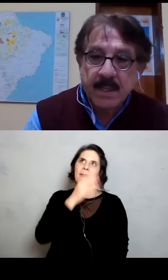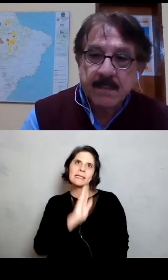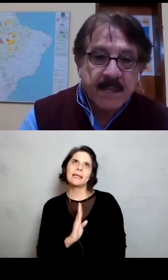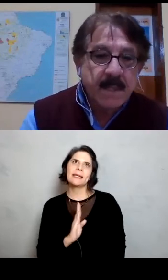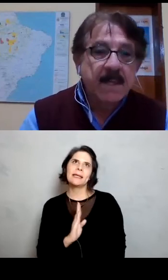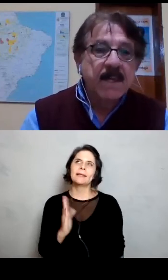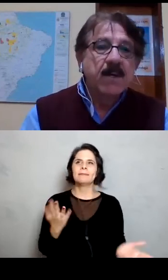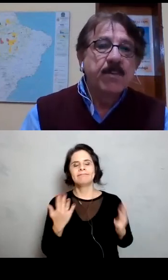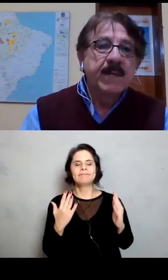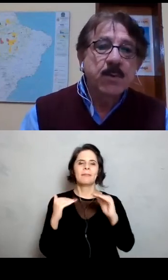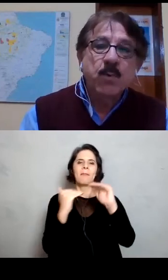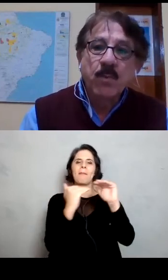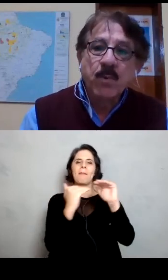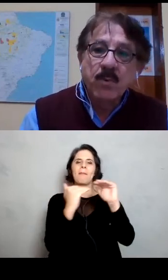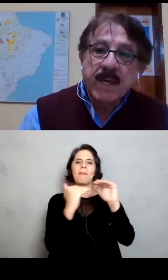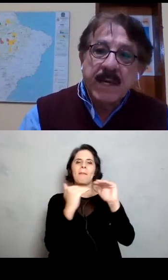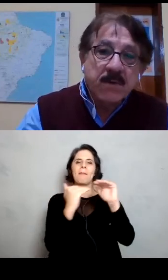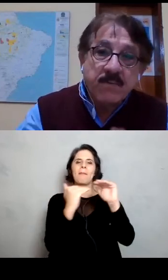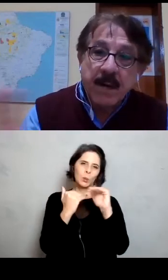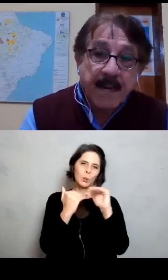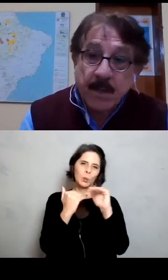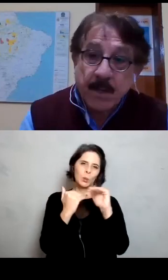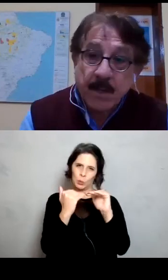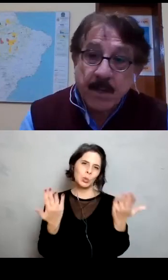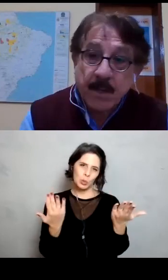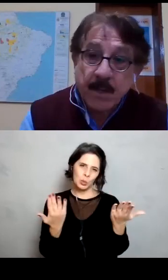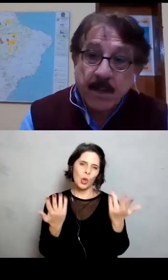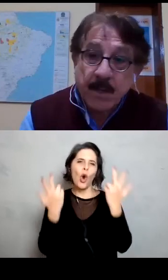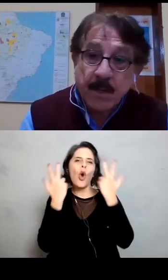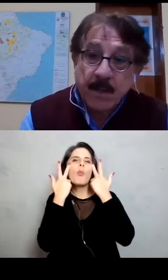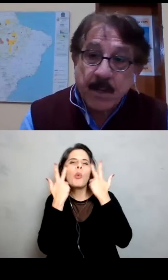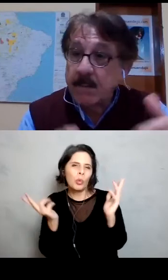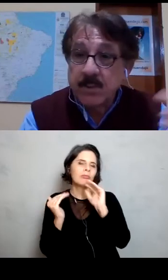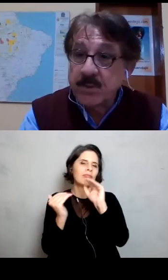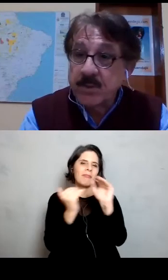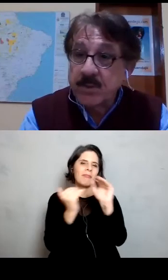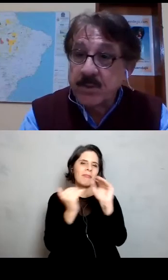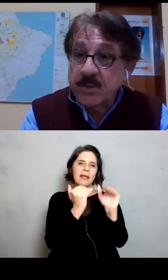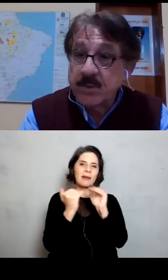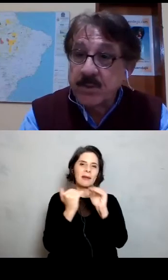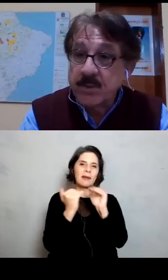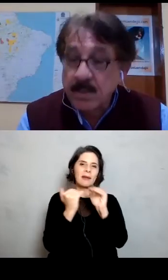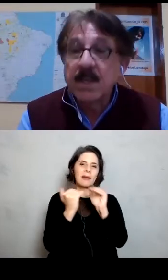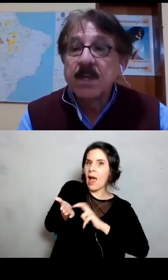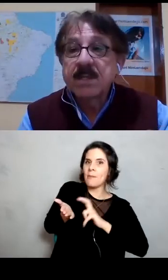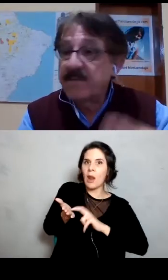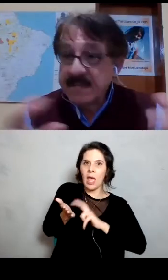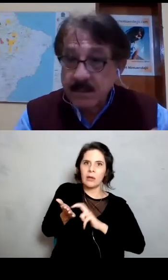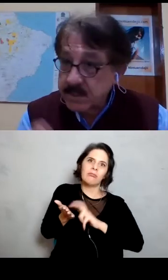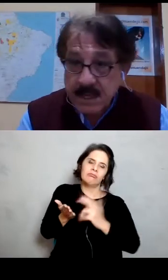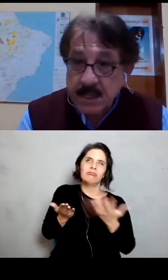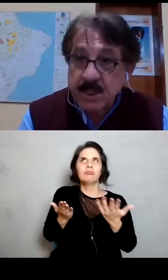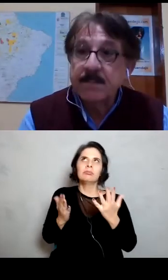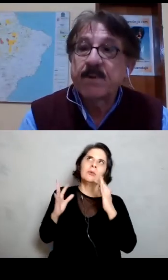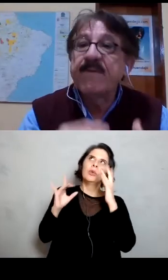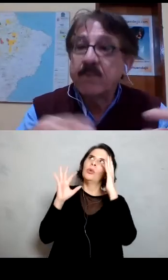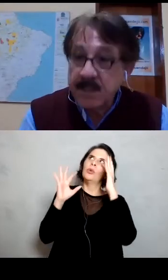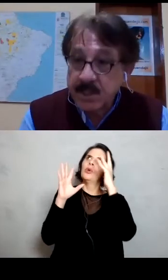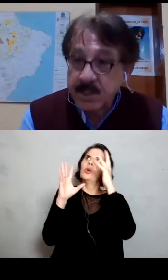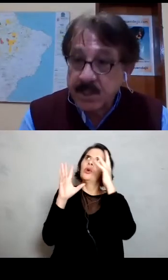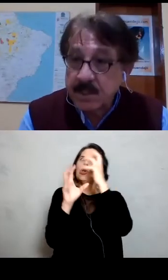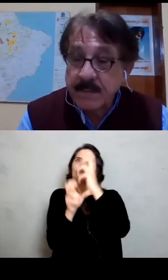outra coisa. Um brasileiro médio, eu acho que é o último ponto dessa página aí, um brasileiro médio, ele tem